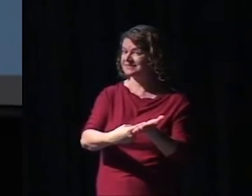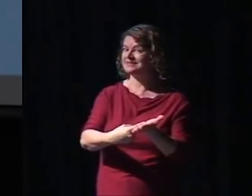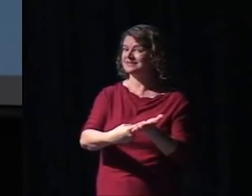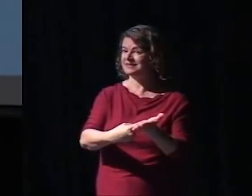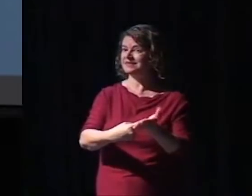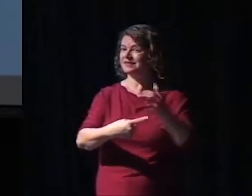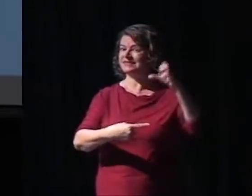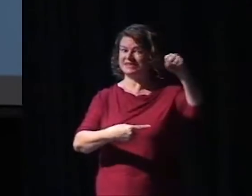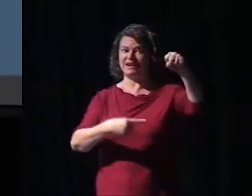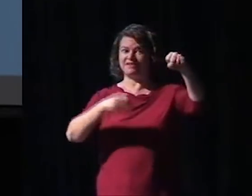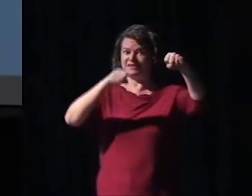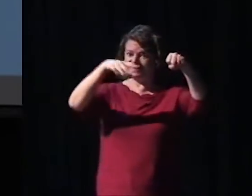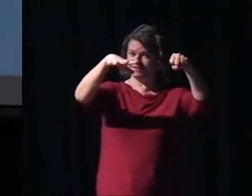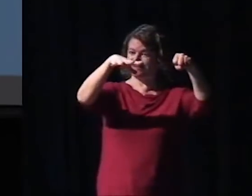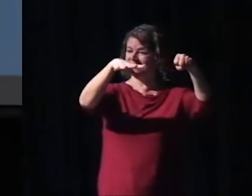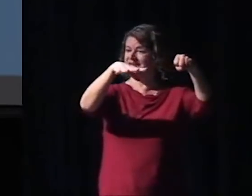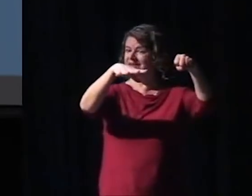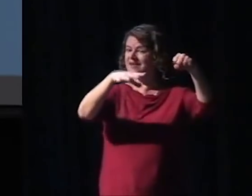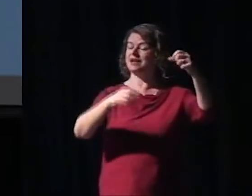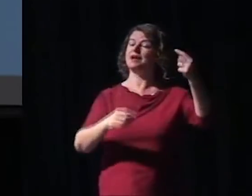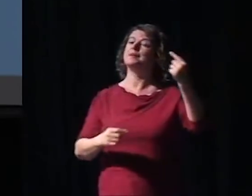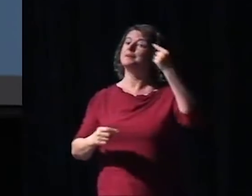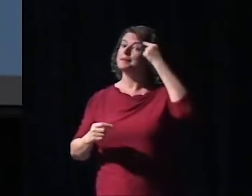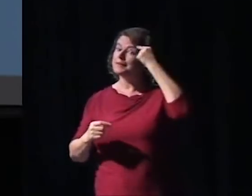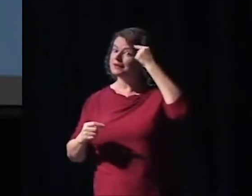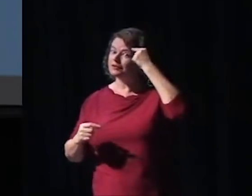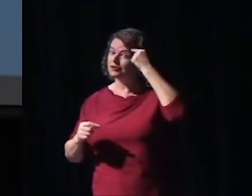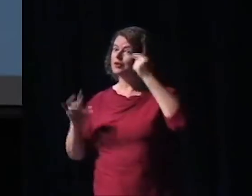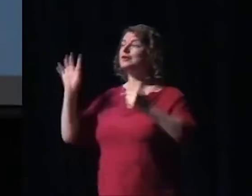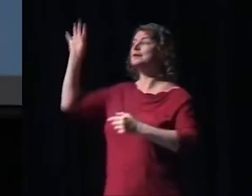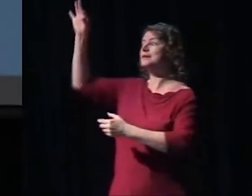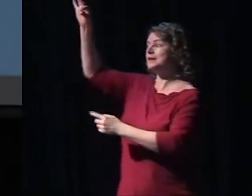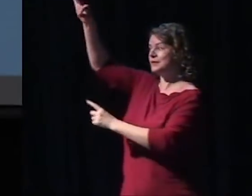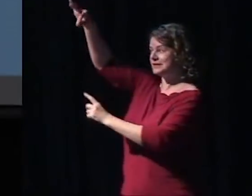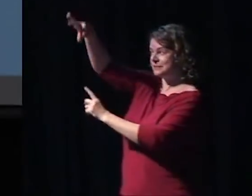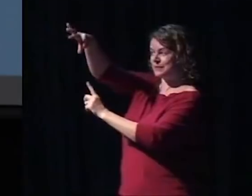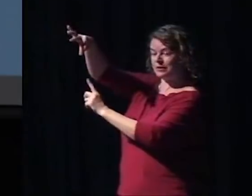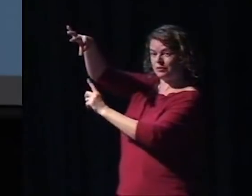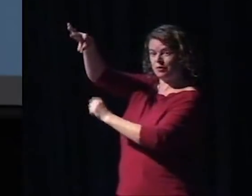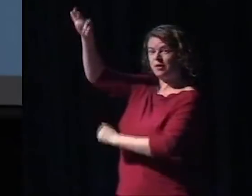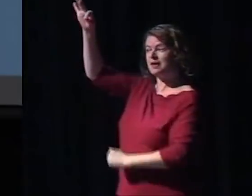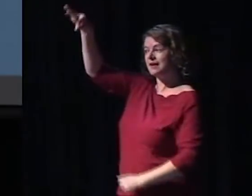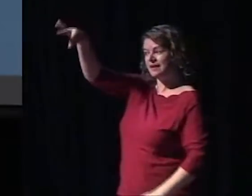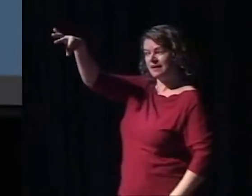achando que o Espírito Santo vai permanecer na vida dele. Olha para mim.